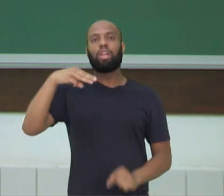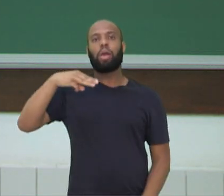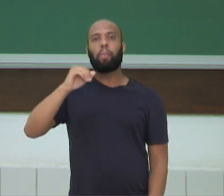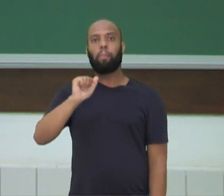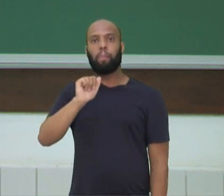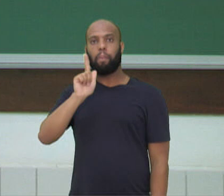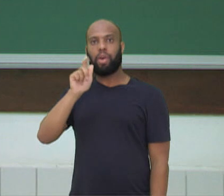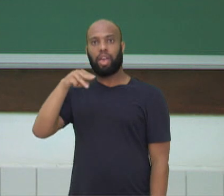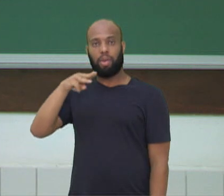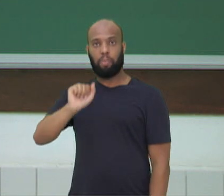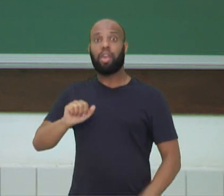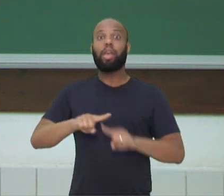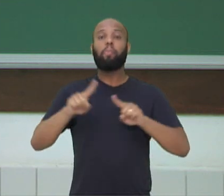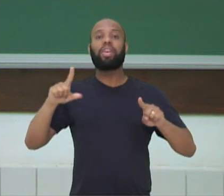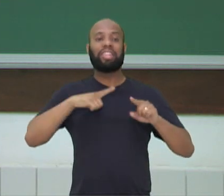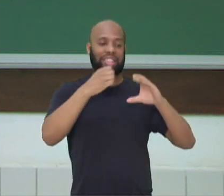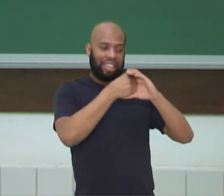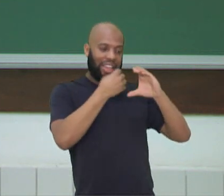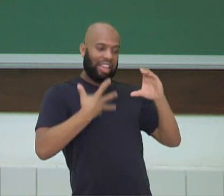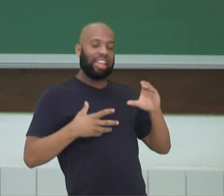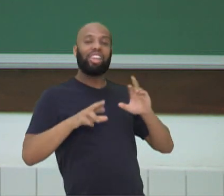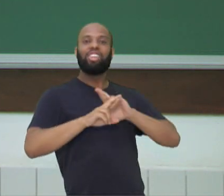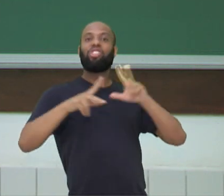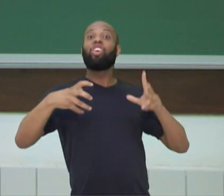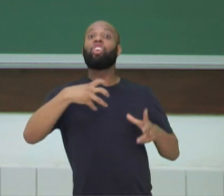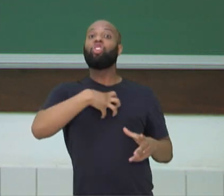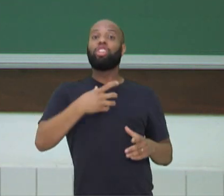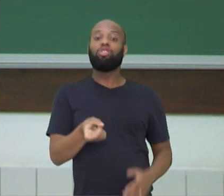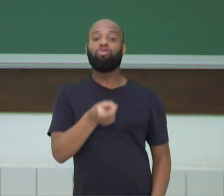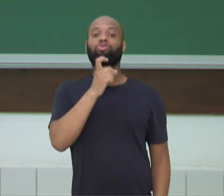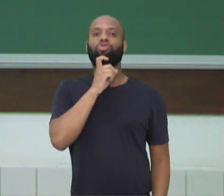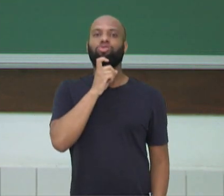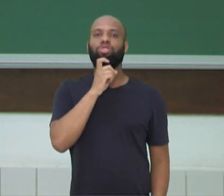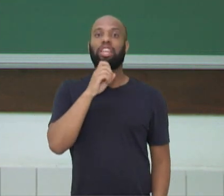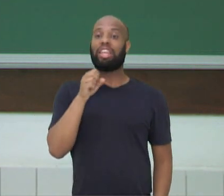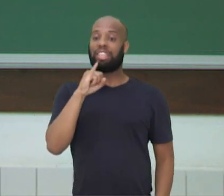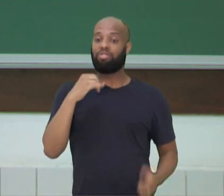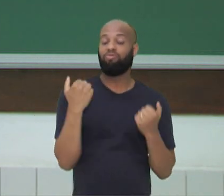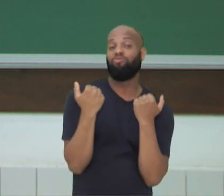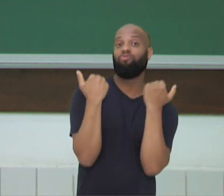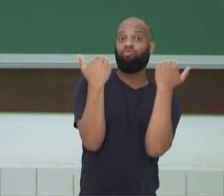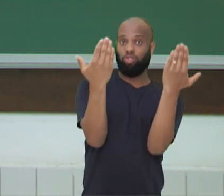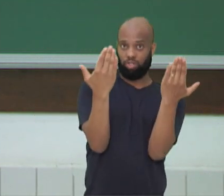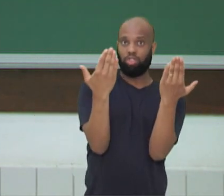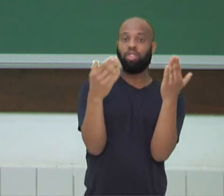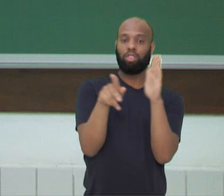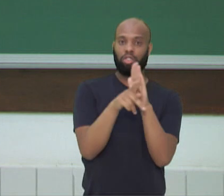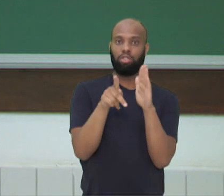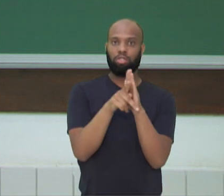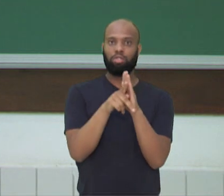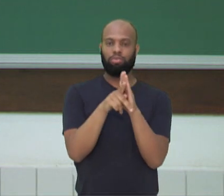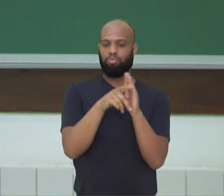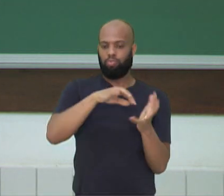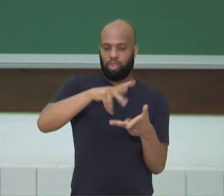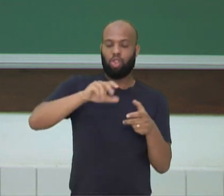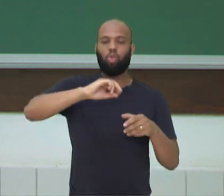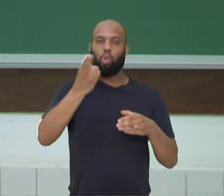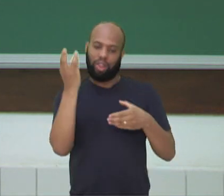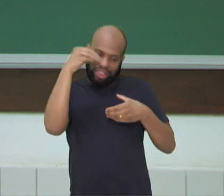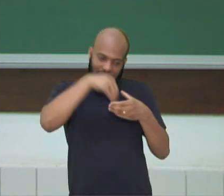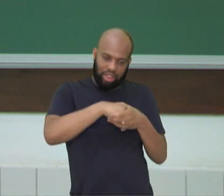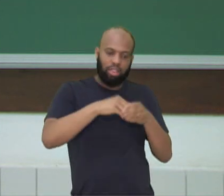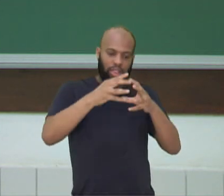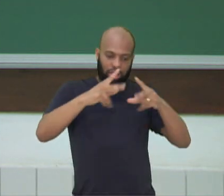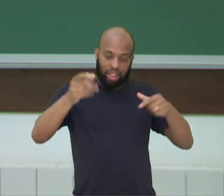dá características diferentes. Elas ficam diferentes no exterior, né? Na superfície do planeta, ou no interior do